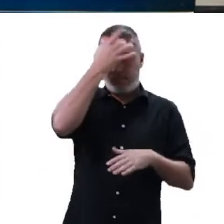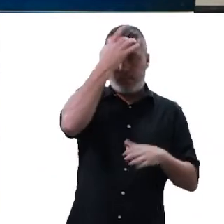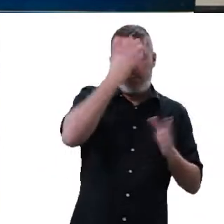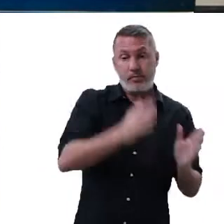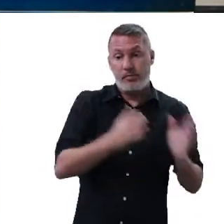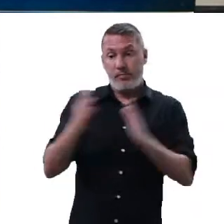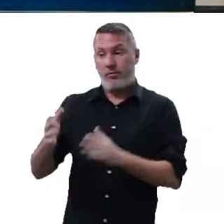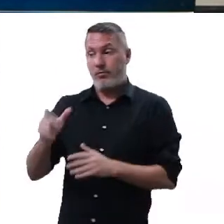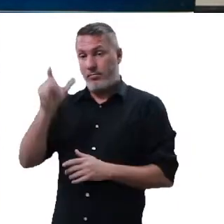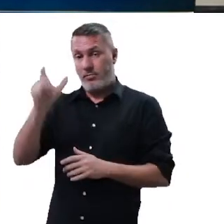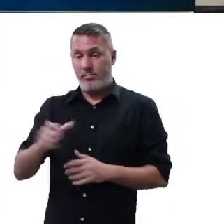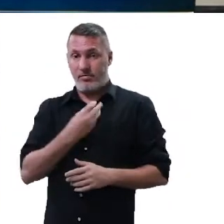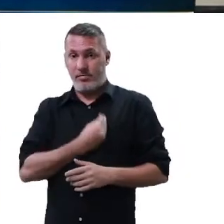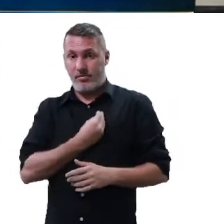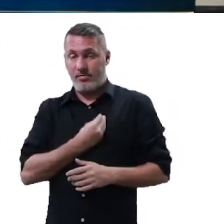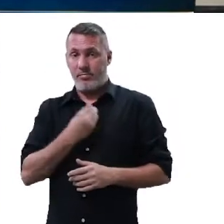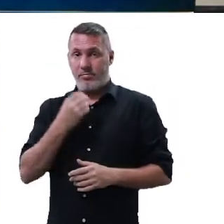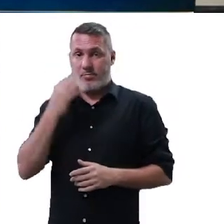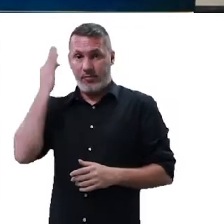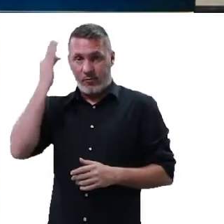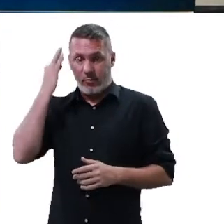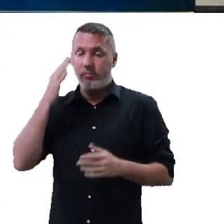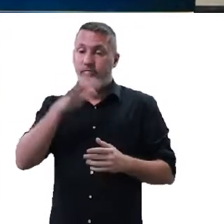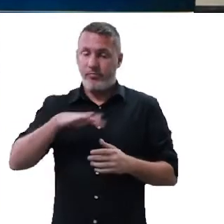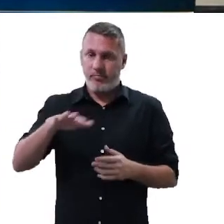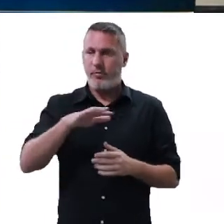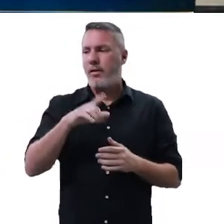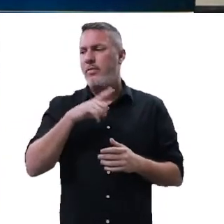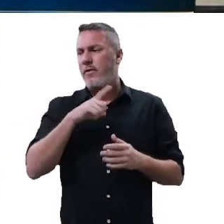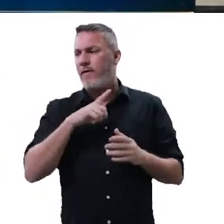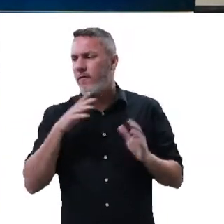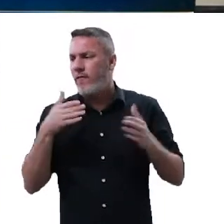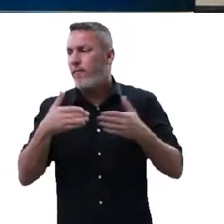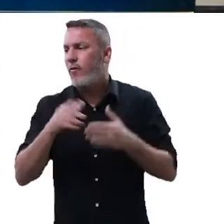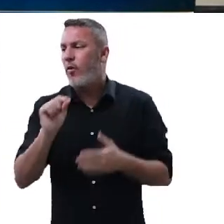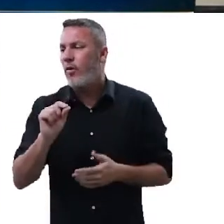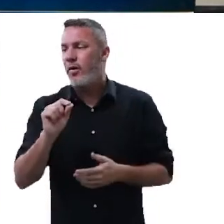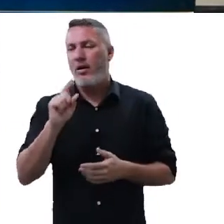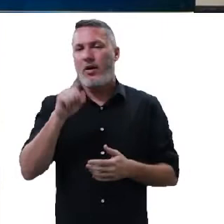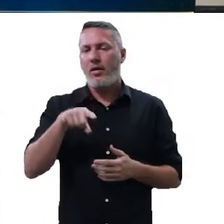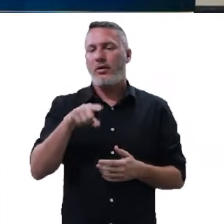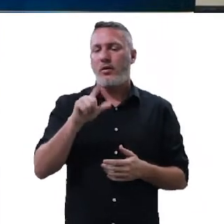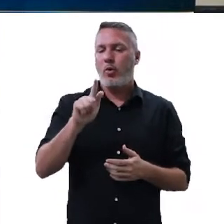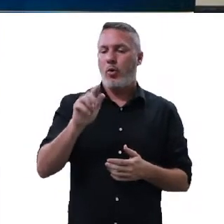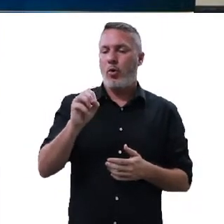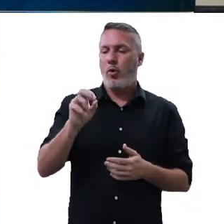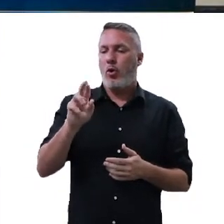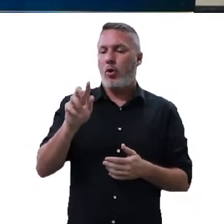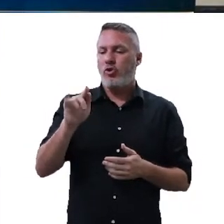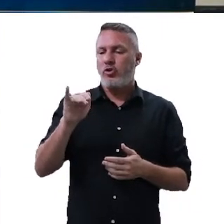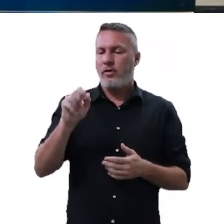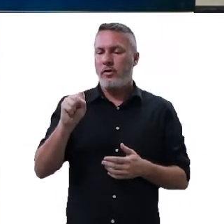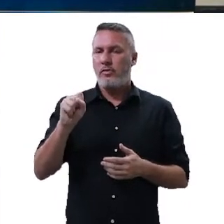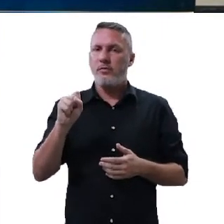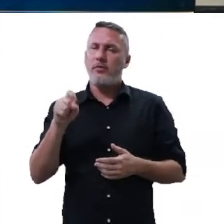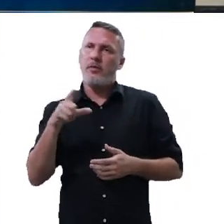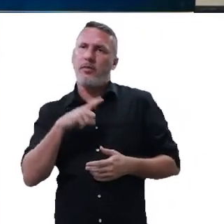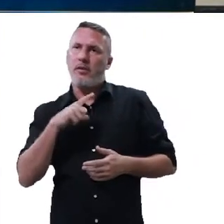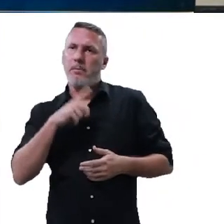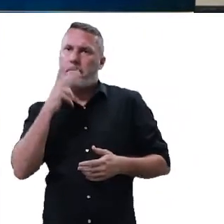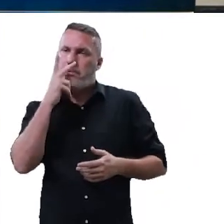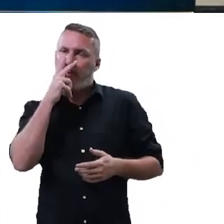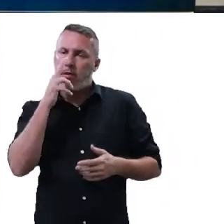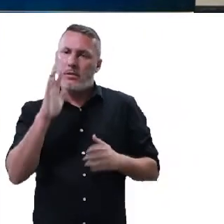vez, o Górgias ele tem essa característica de ser um pouco mais nihilista, de ser uma pessoa um tanto